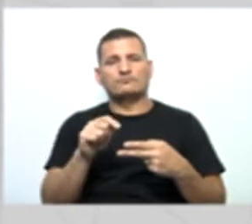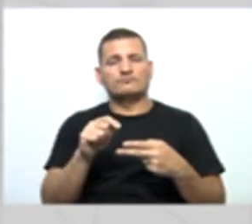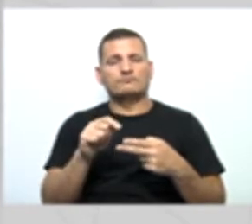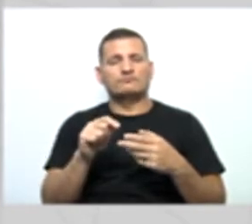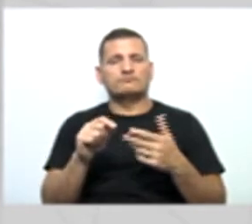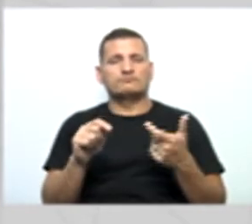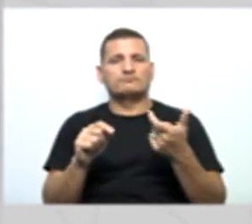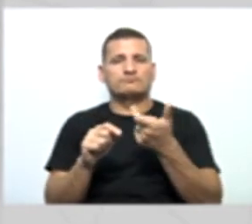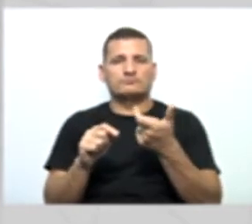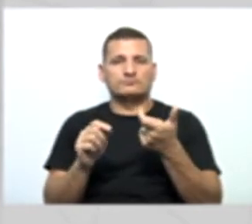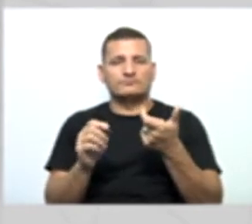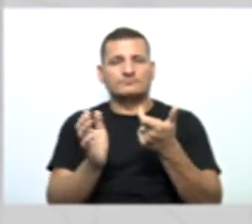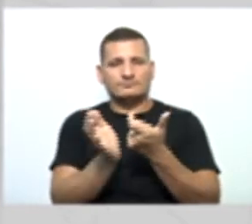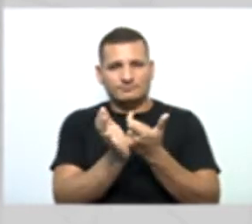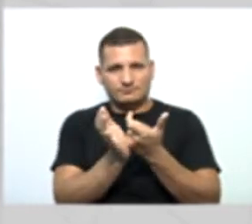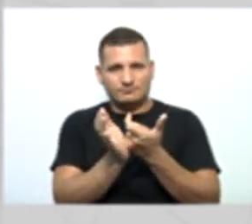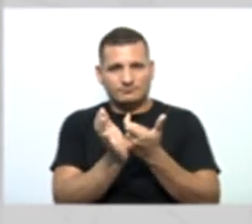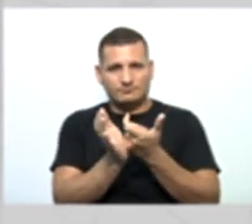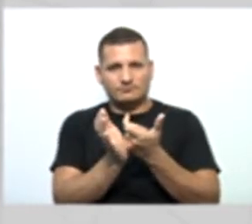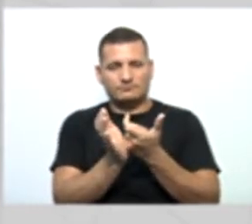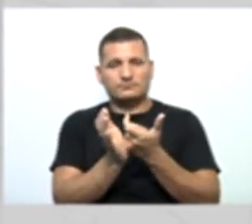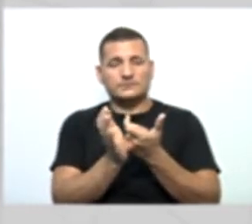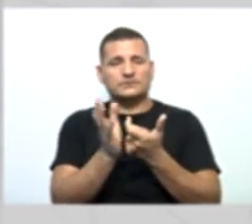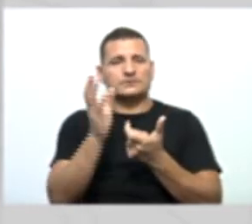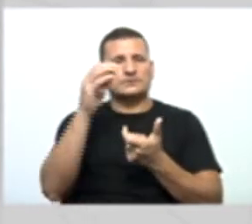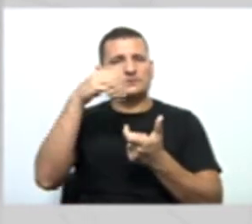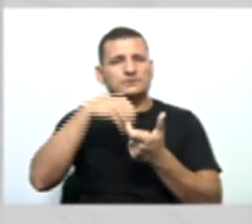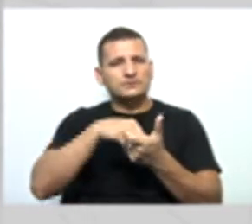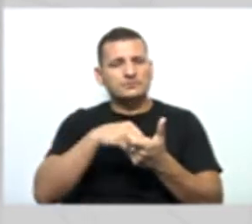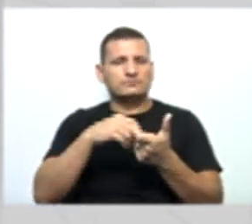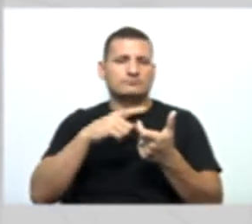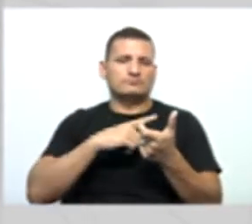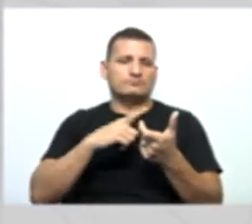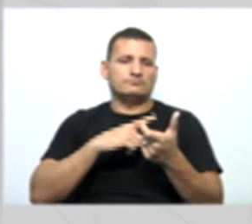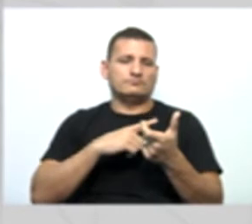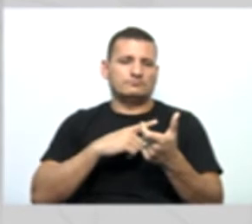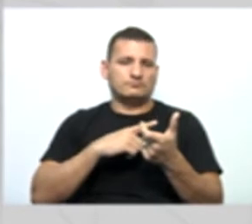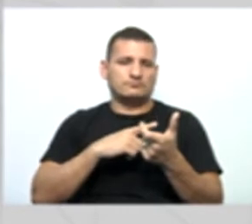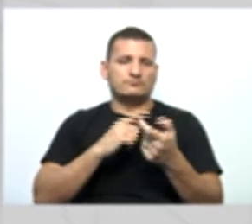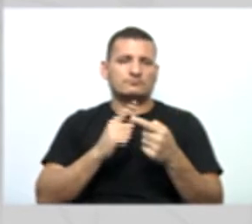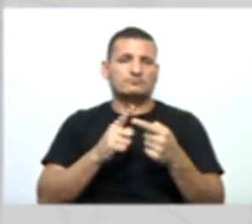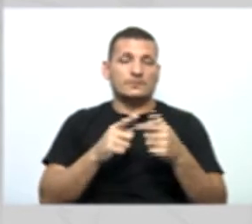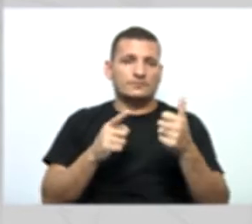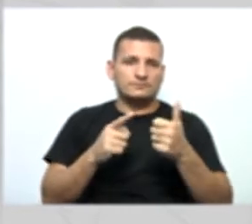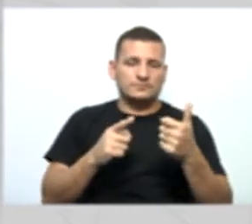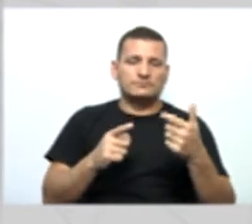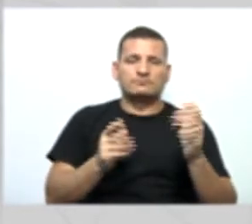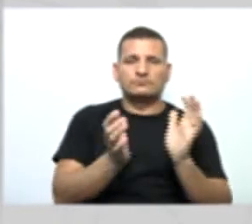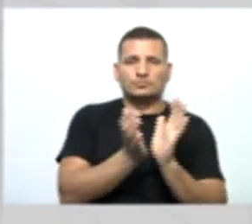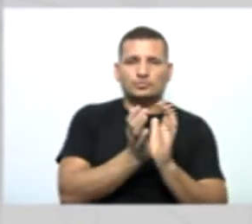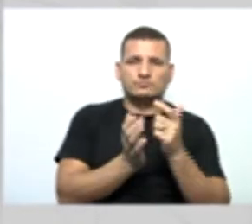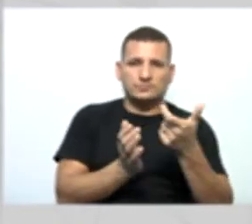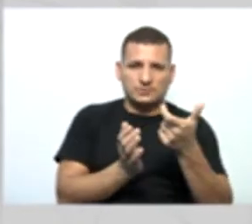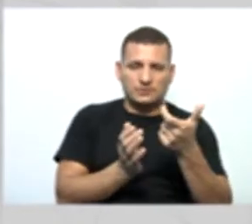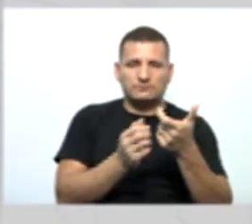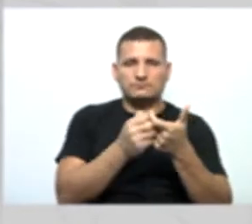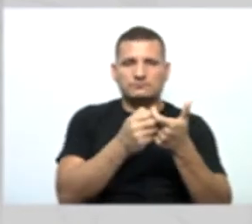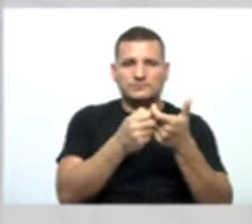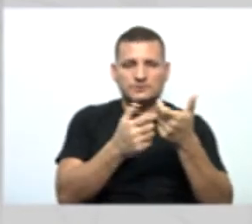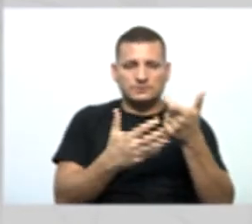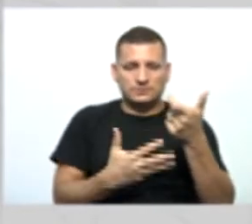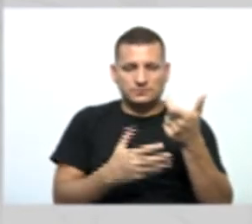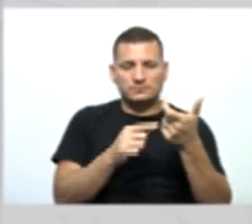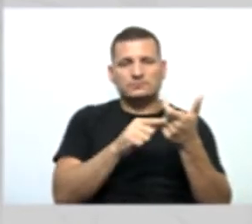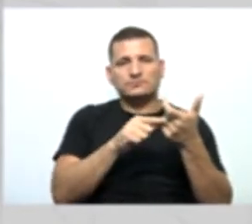classe. Por quê? Porque nós vimos que o objeto é originado através da nossa classe. Nós criamos aqui uma